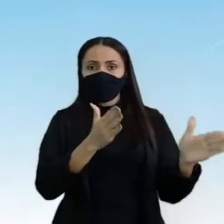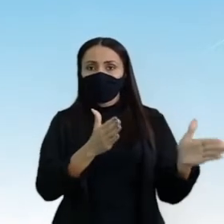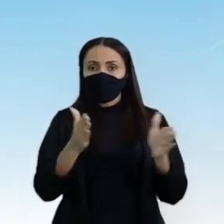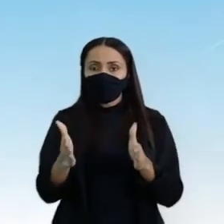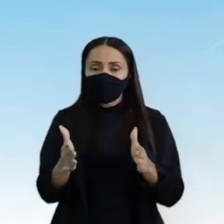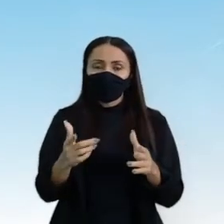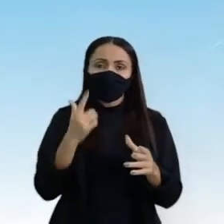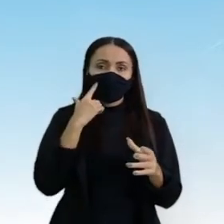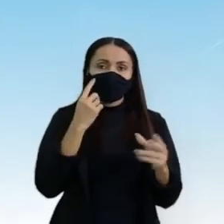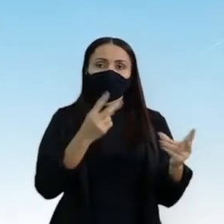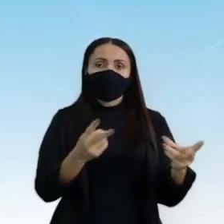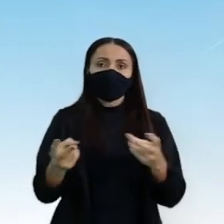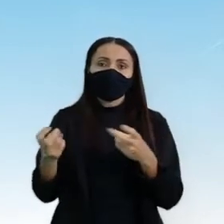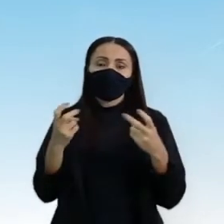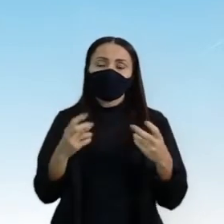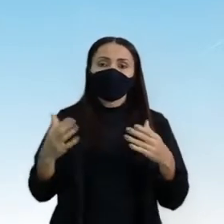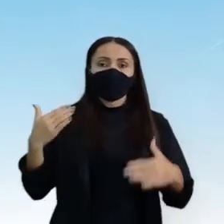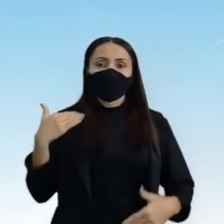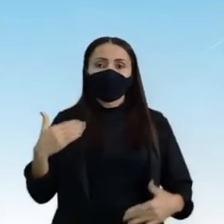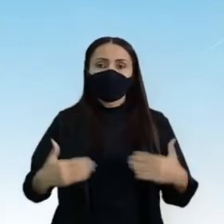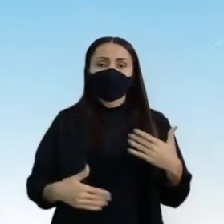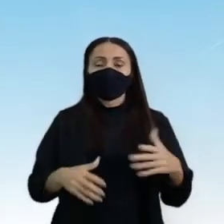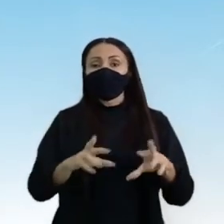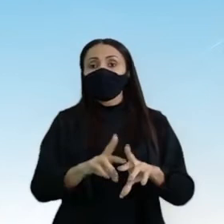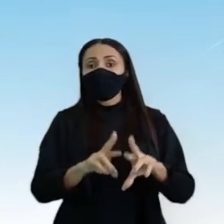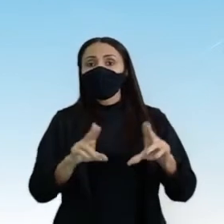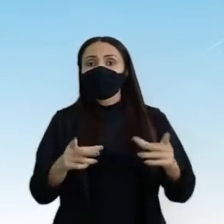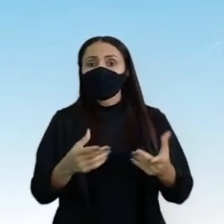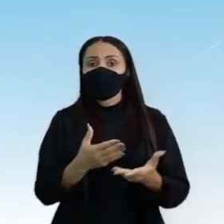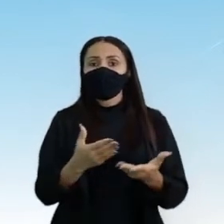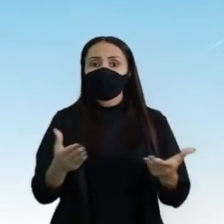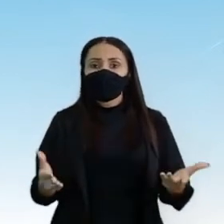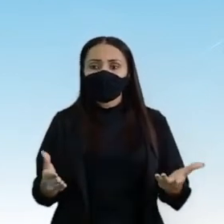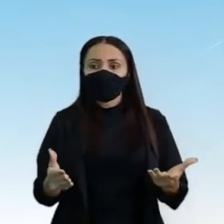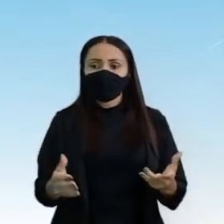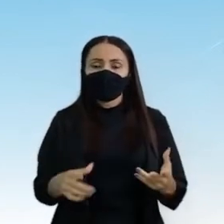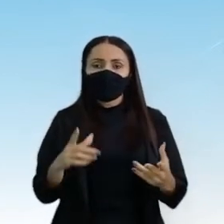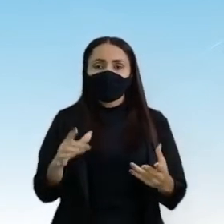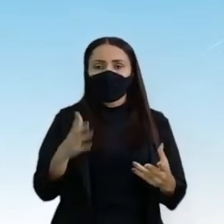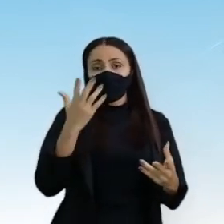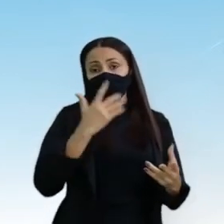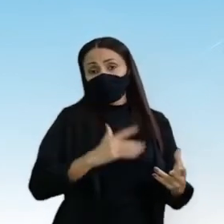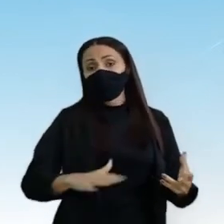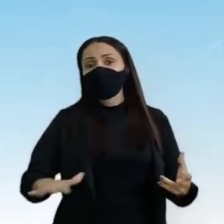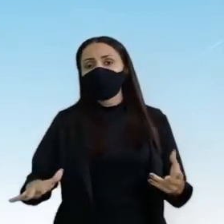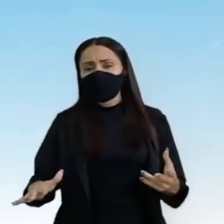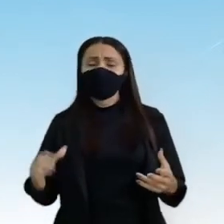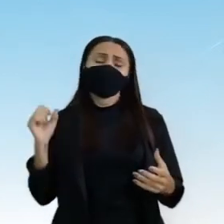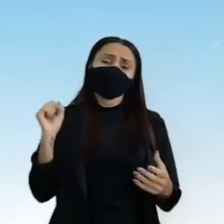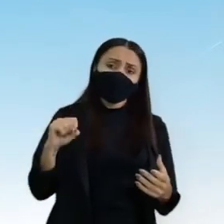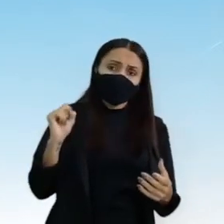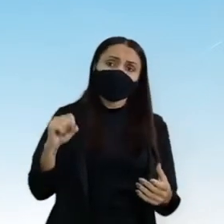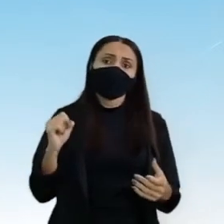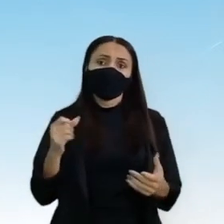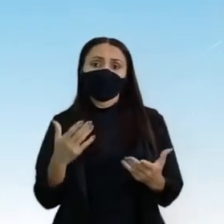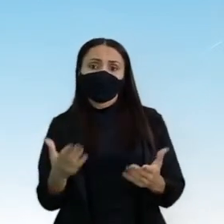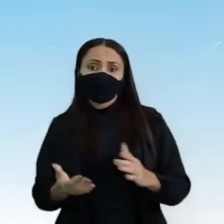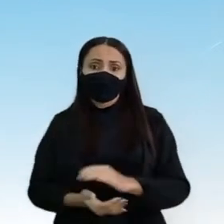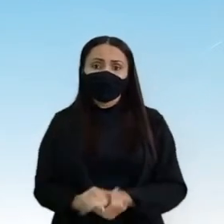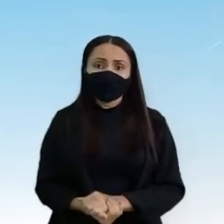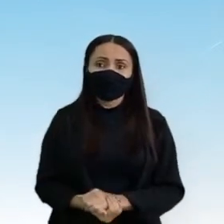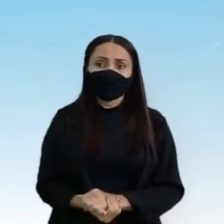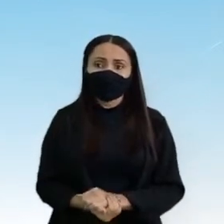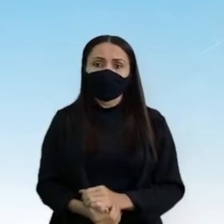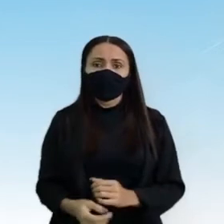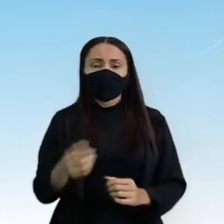vai perceber que seu corpo ele está diferente de quando você era criança ou não. Com certeza está. Basta você